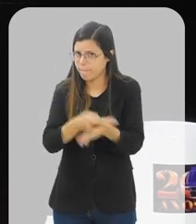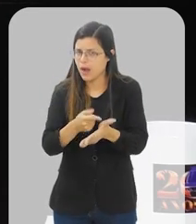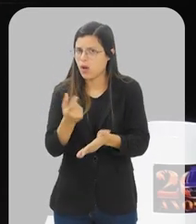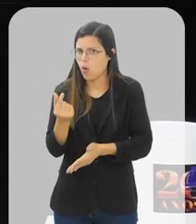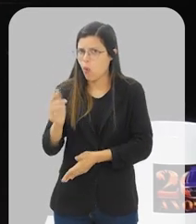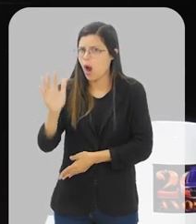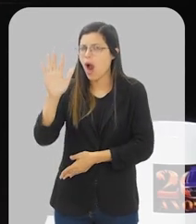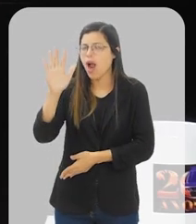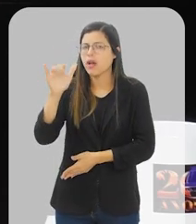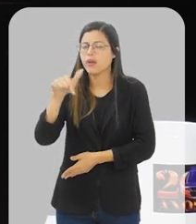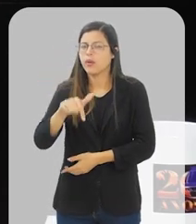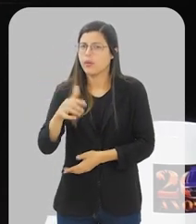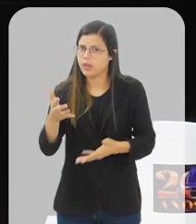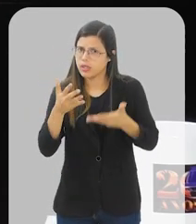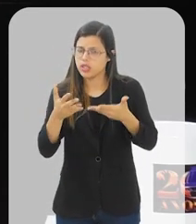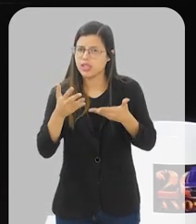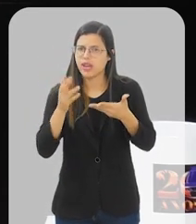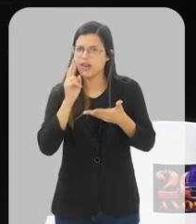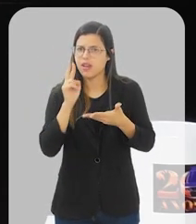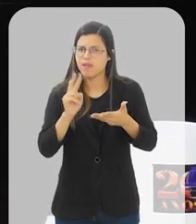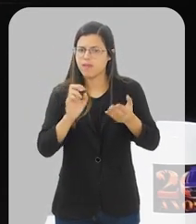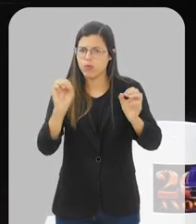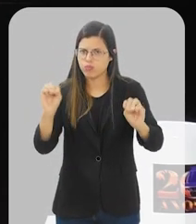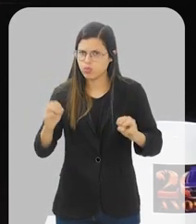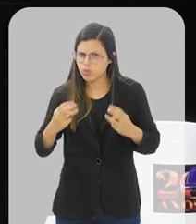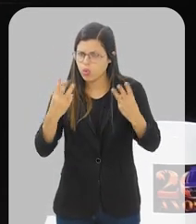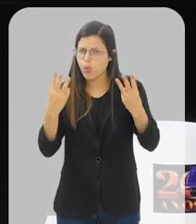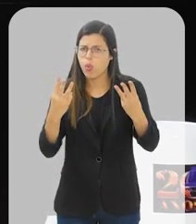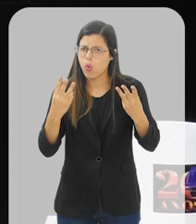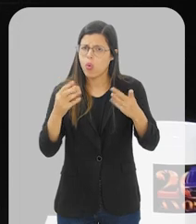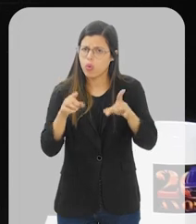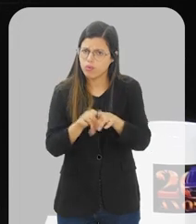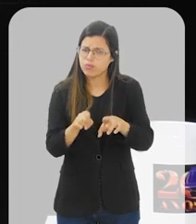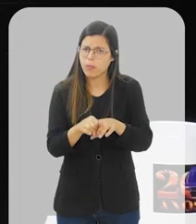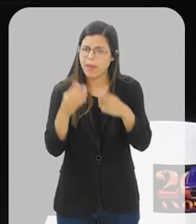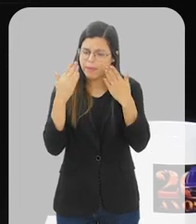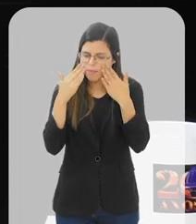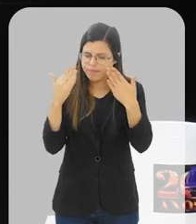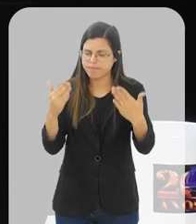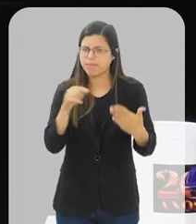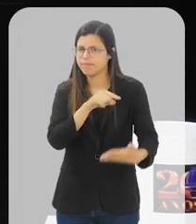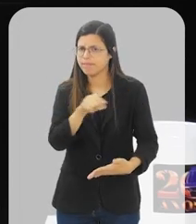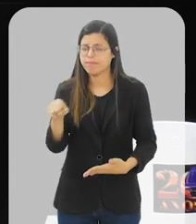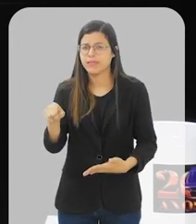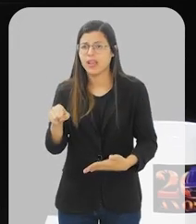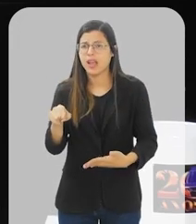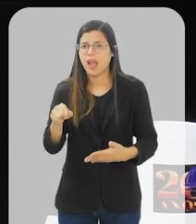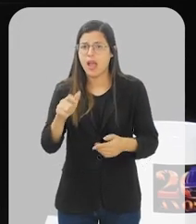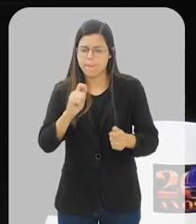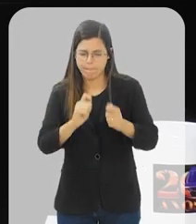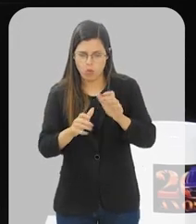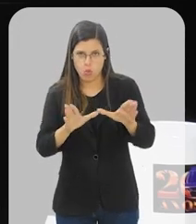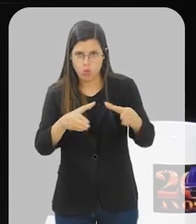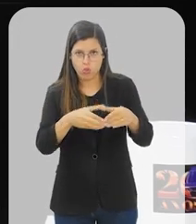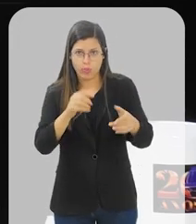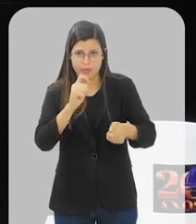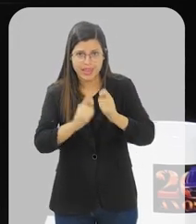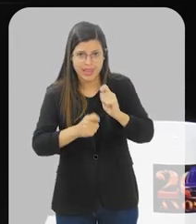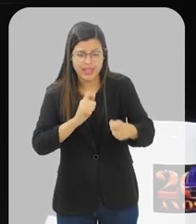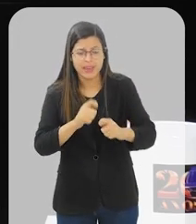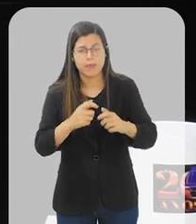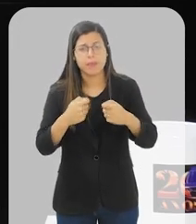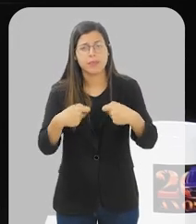para assistir um show, eles querem ver um show. Eu me apresento para eles também. Eu acho que as baterias precisam ter um